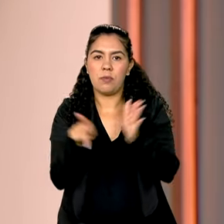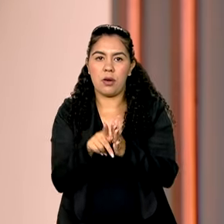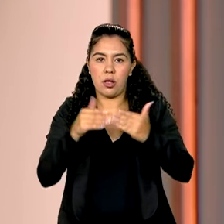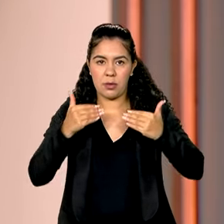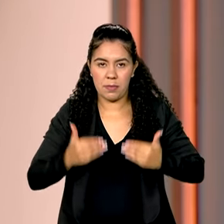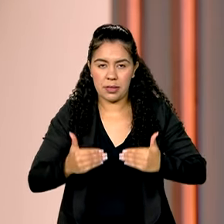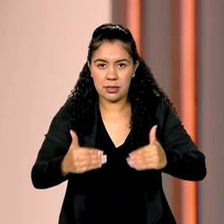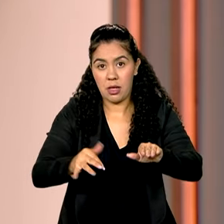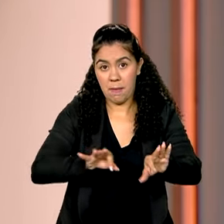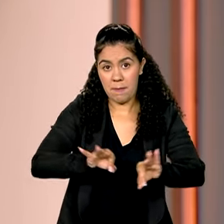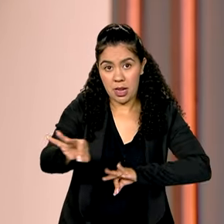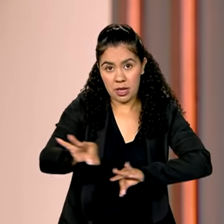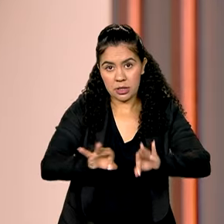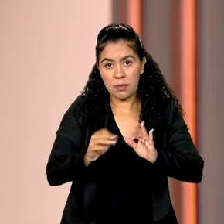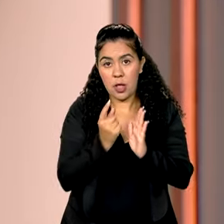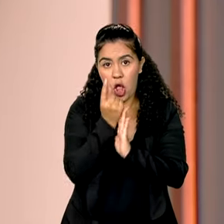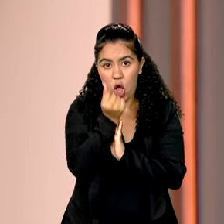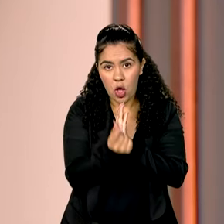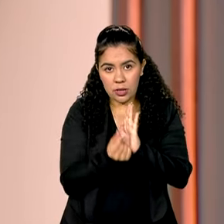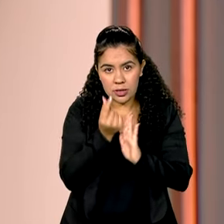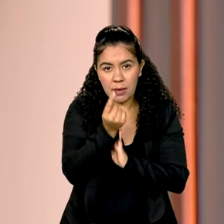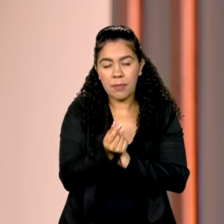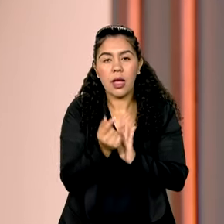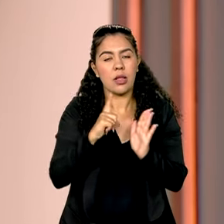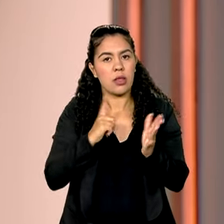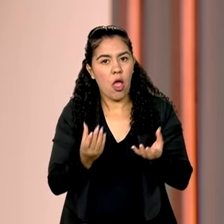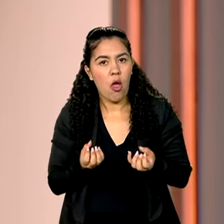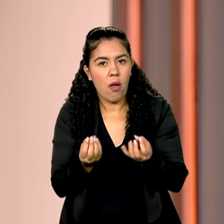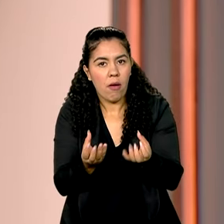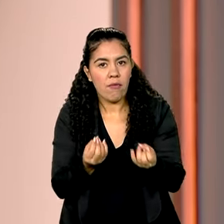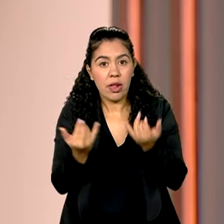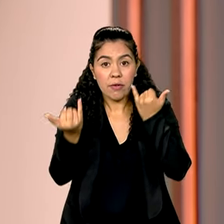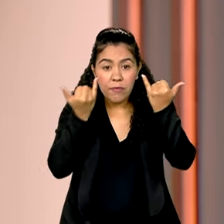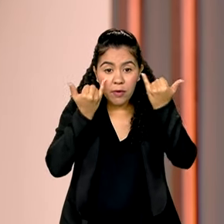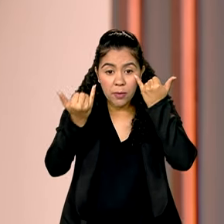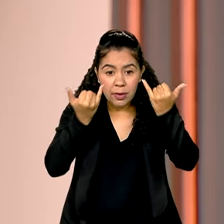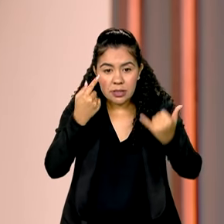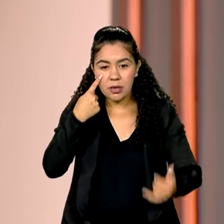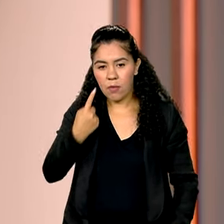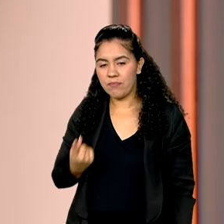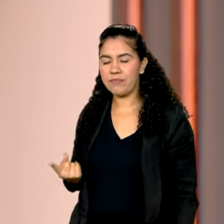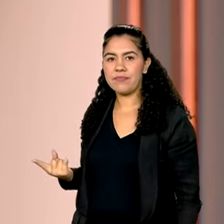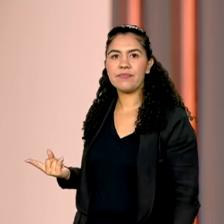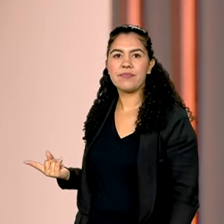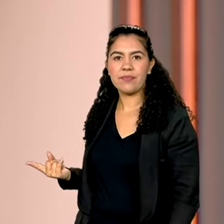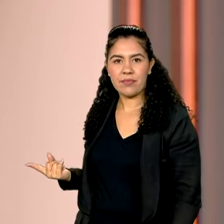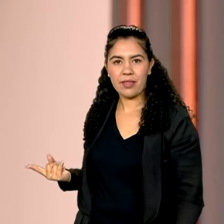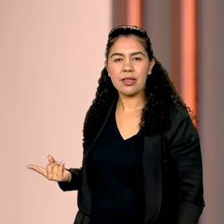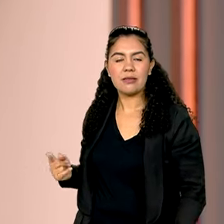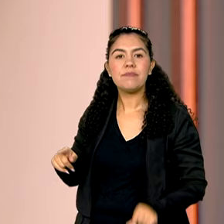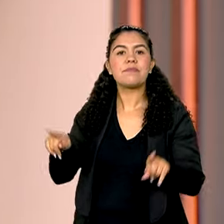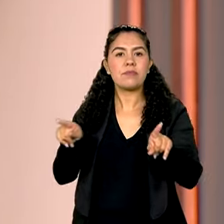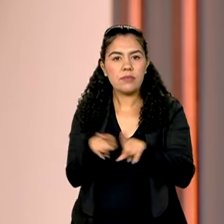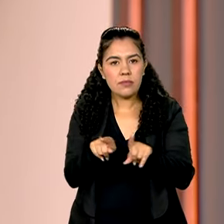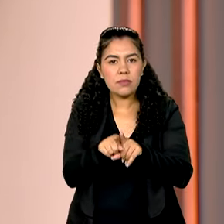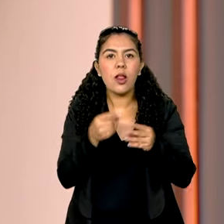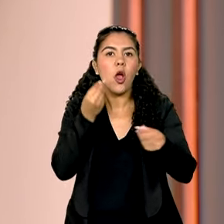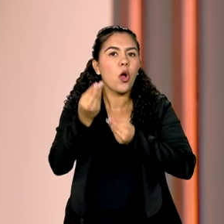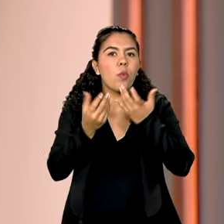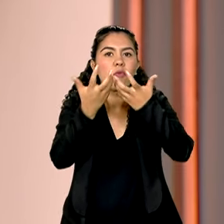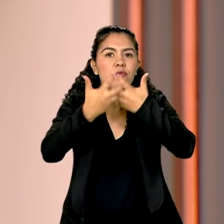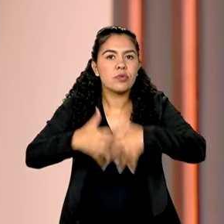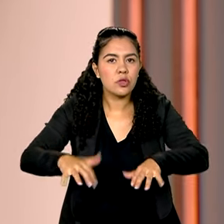do Planejamento e Orçamento, aí na sua tela, vai trazer todas as informações sobre obras em cada uma das cinco